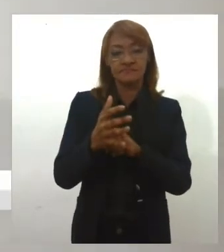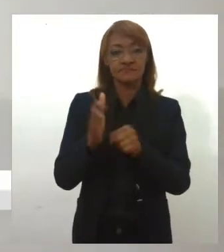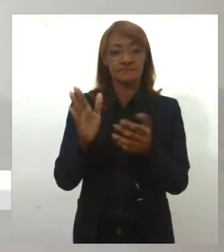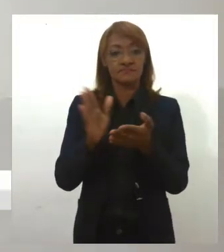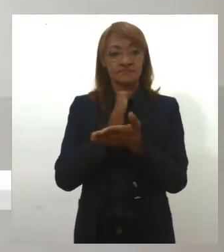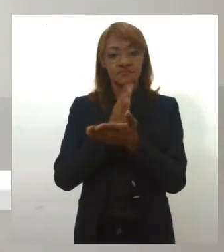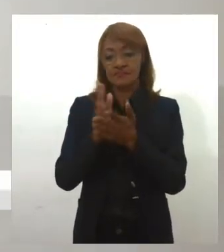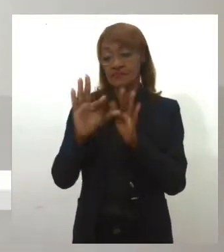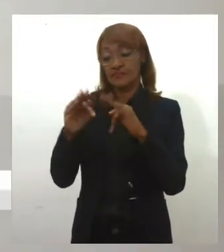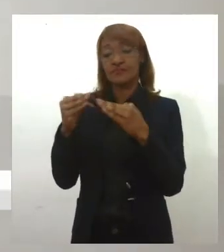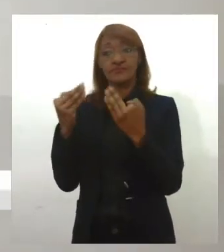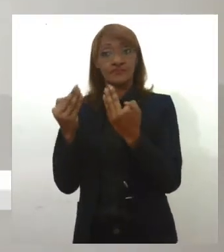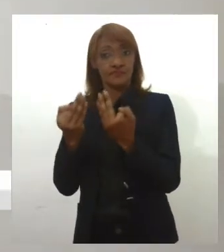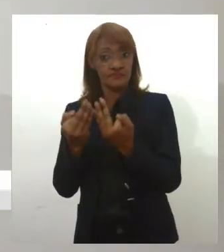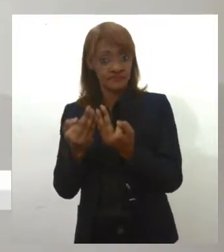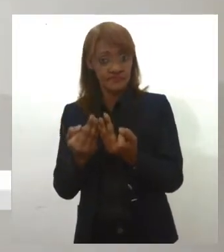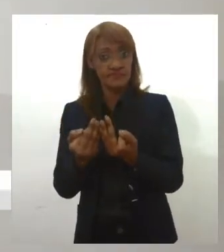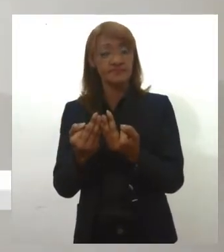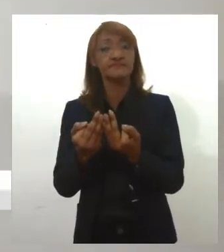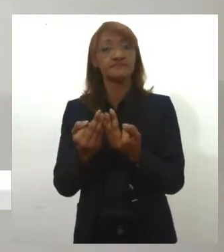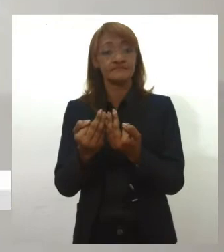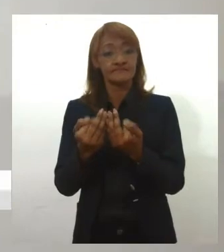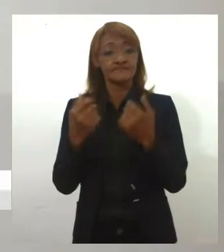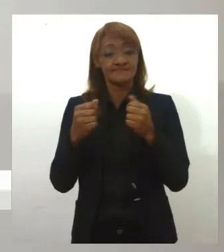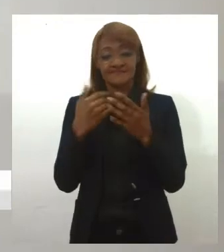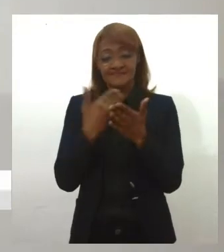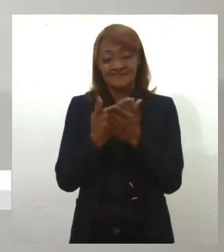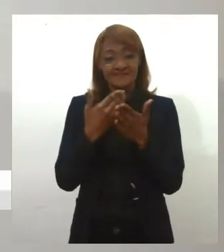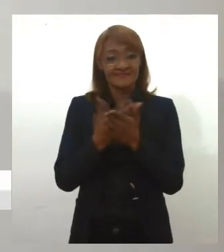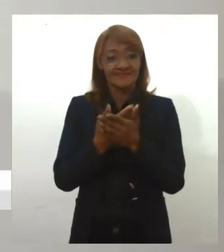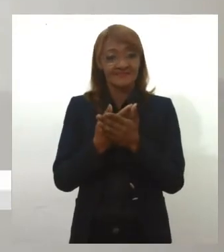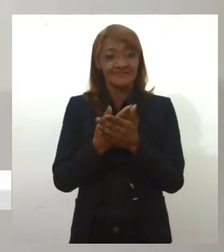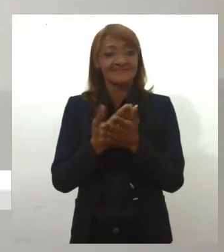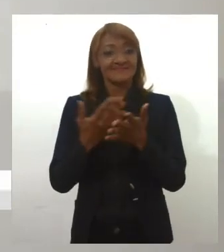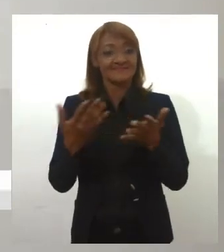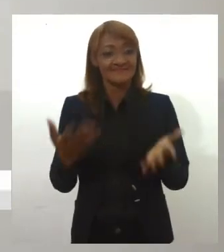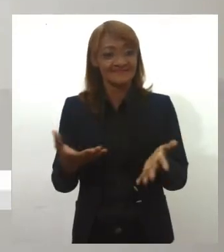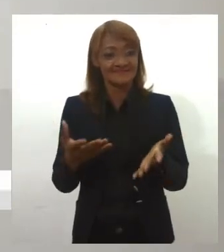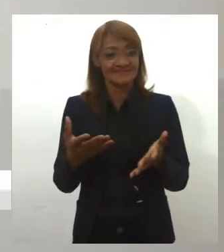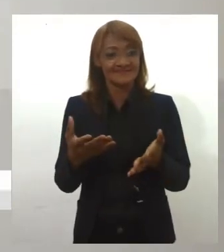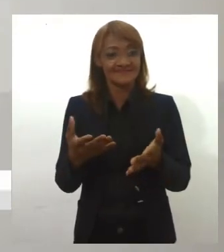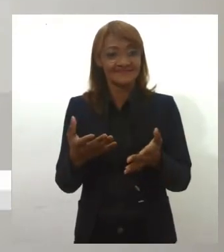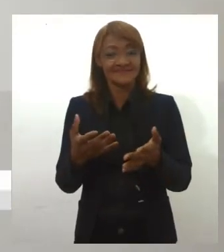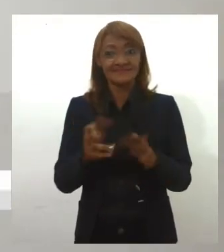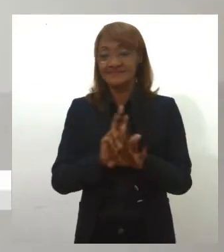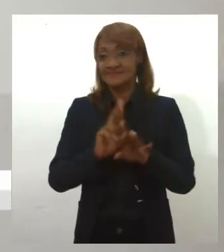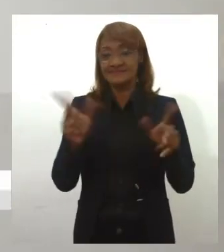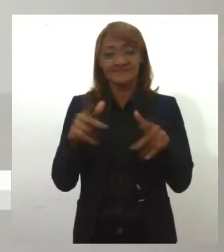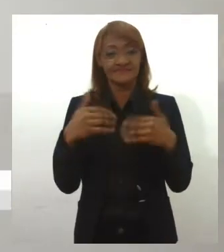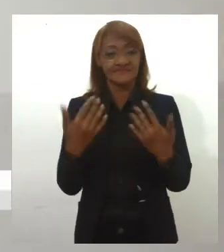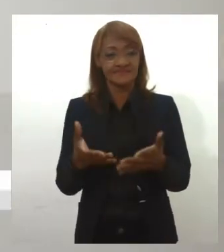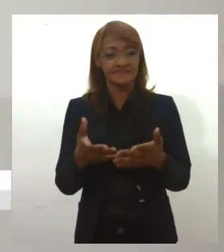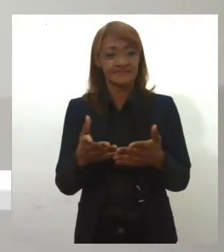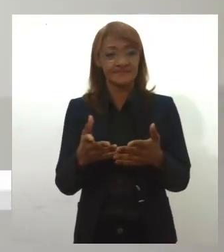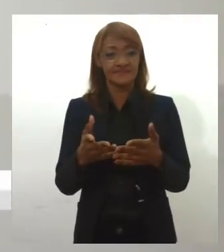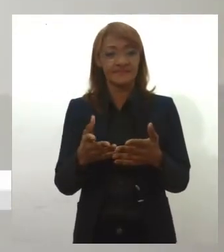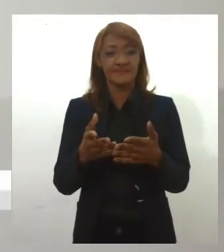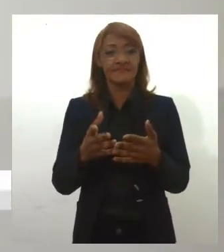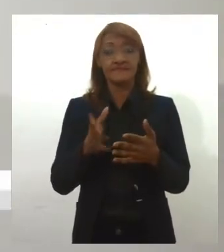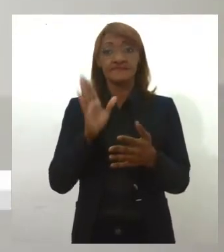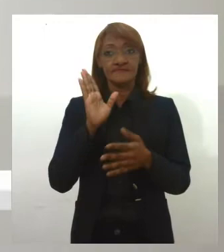passaram a adotar a escolarização dentro de casa e começam a se denominar homeschooling, que não é a mesma coisa, é a ANED, tá?